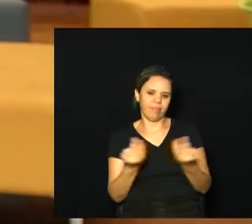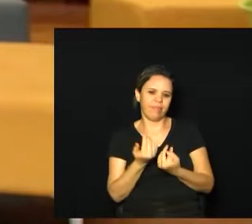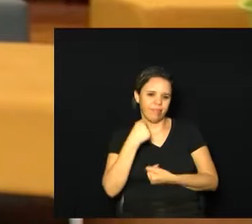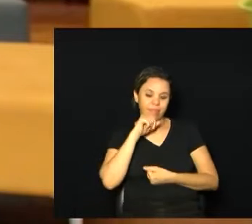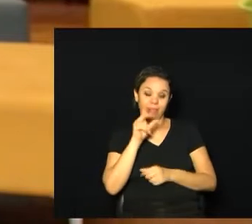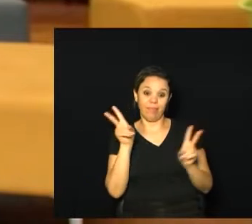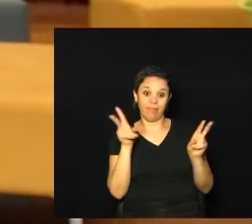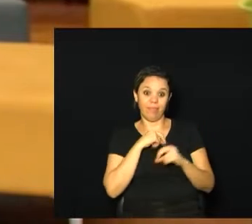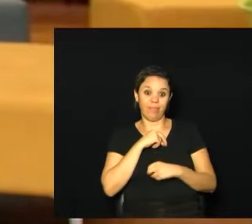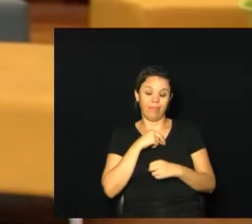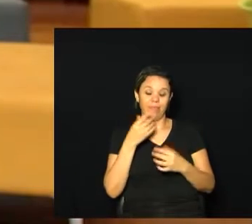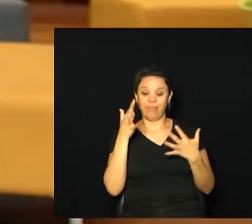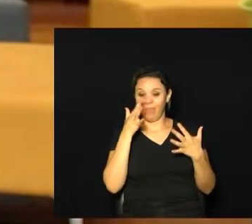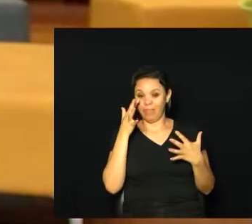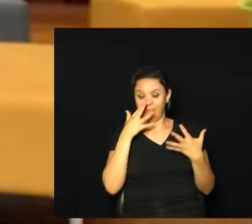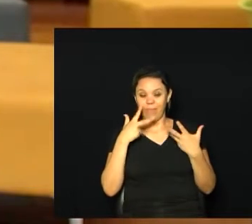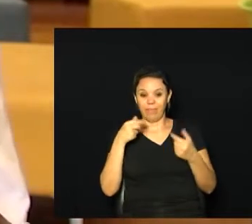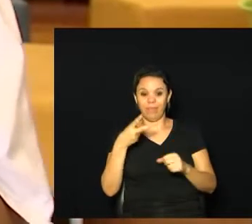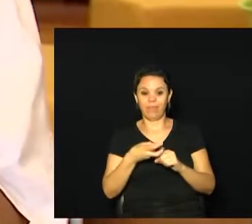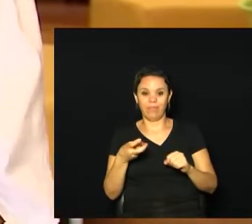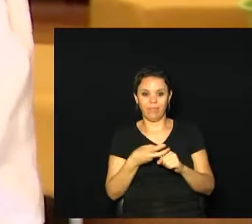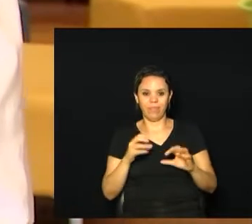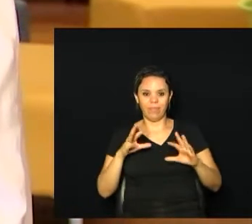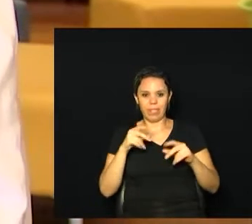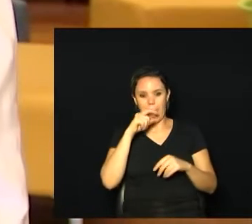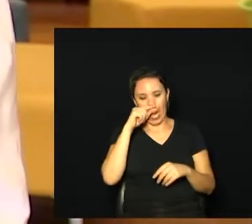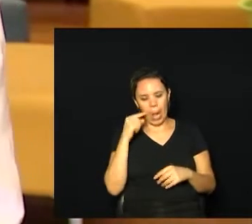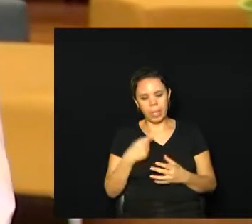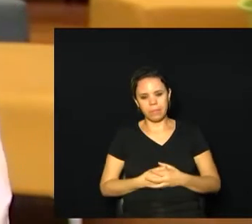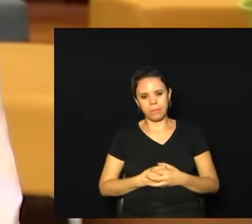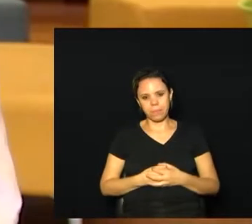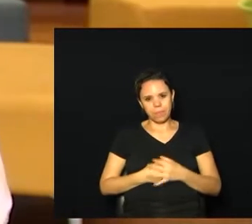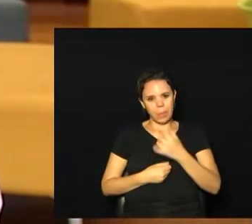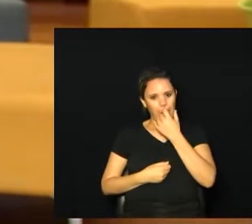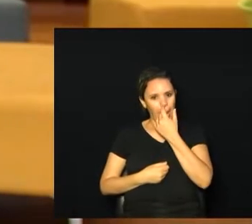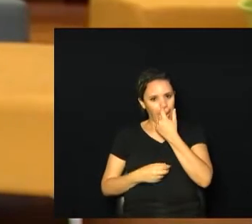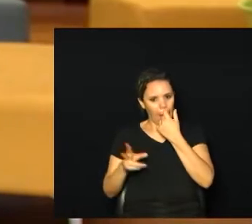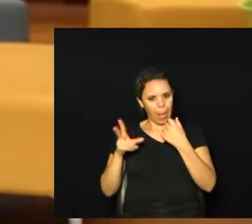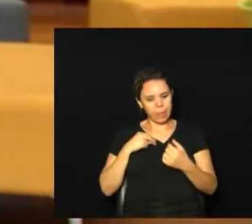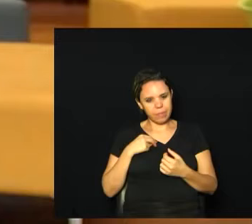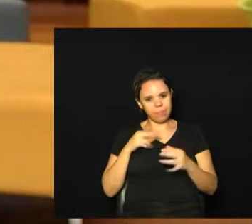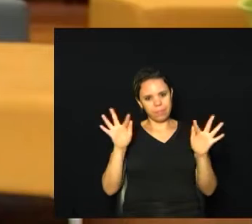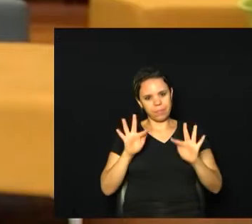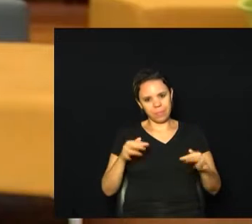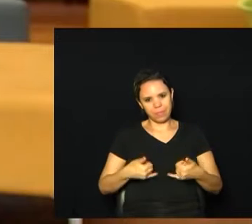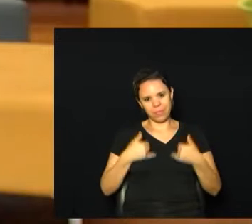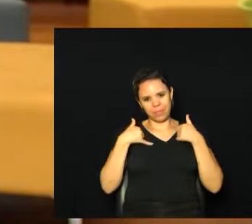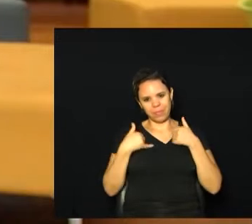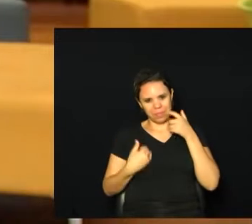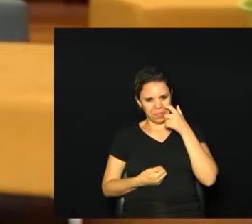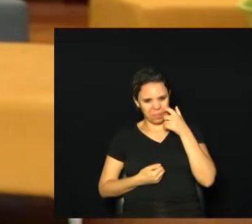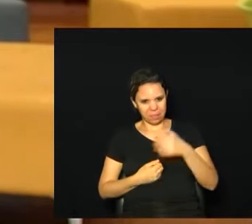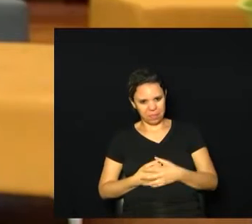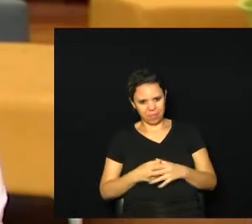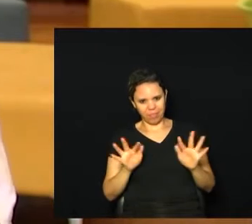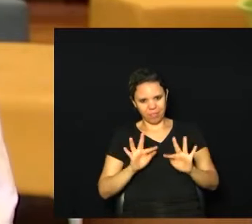minha mãe tá maravilhada com o aplicativo, meus amigos também do Senac estão nossa, imensamente orgulhosa, digamos assim. A